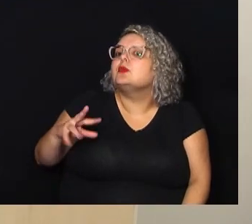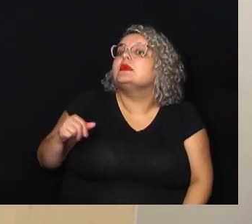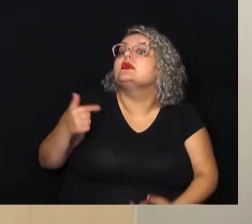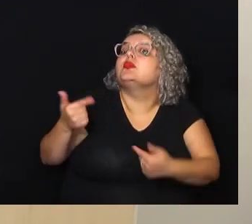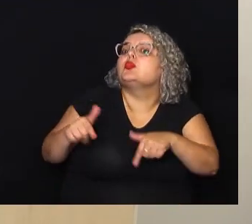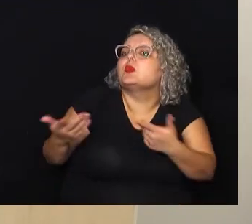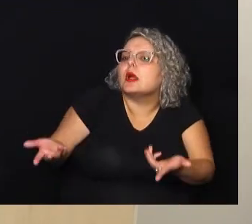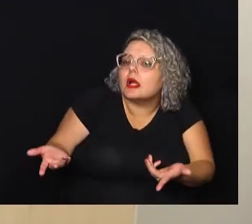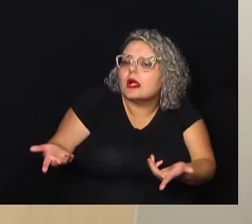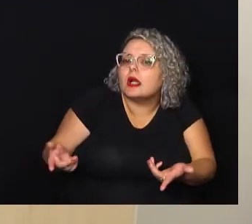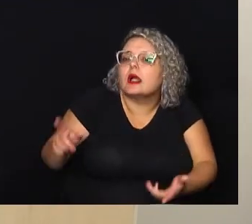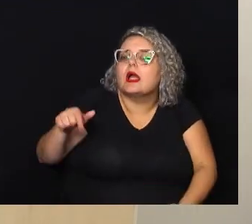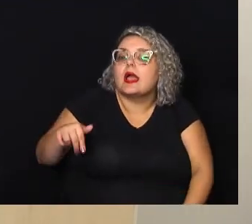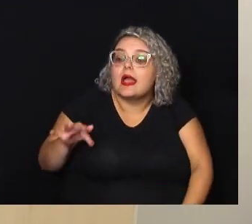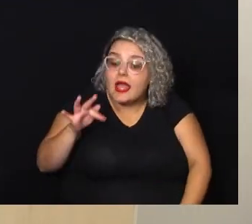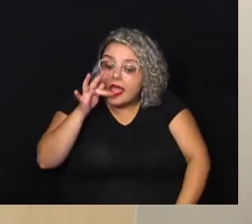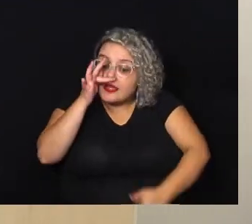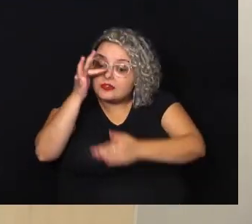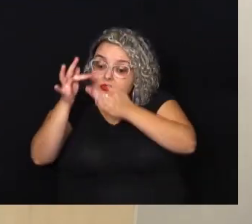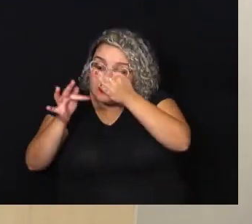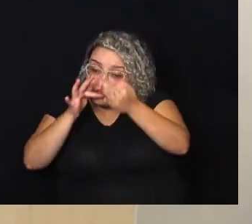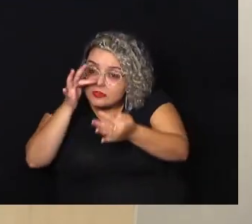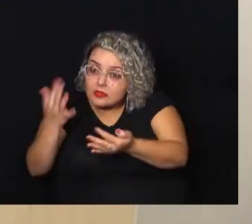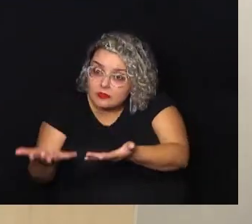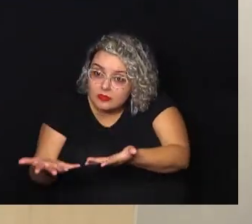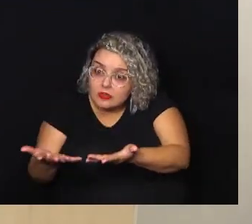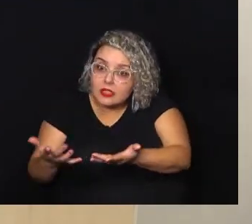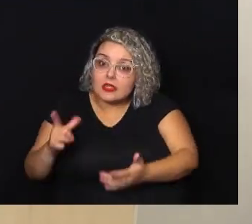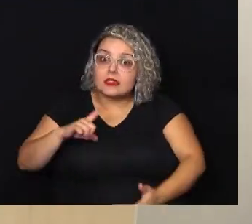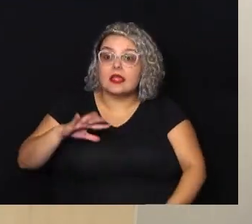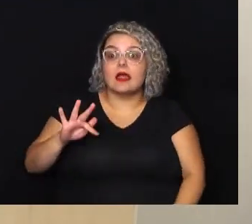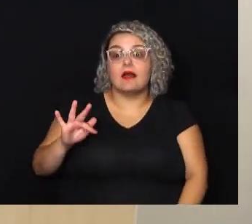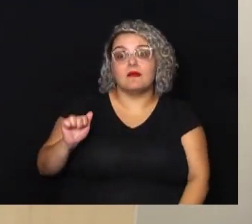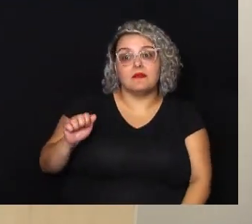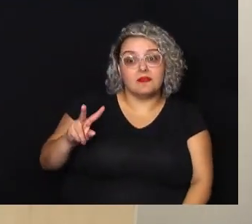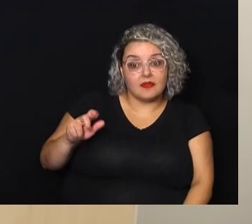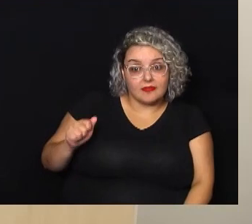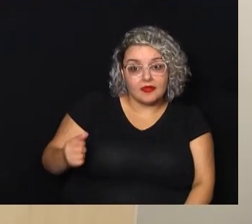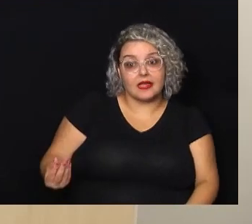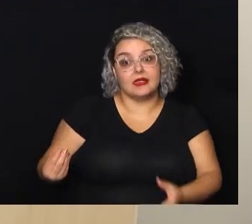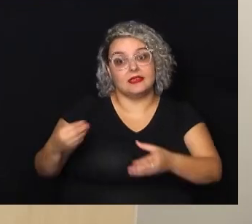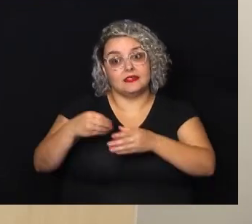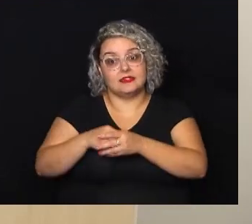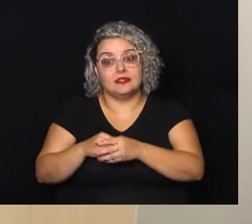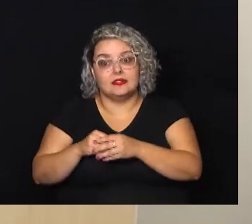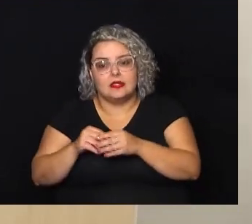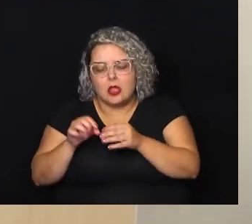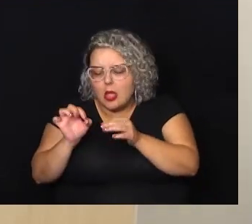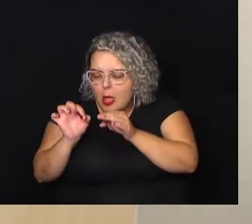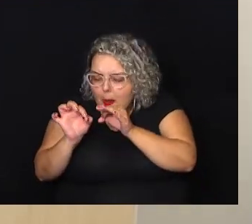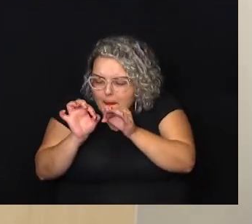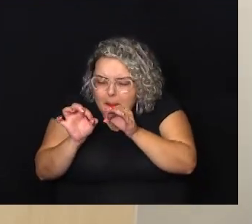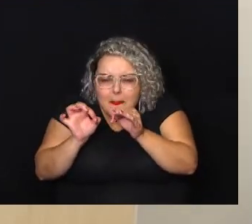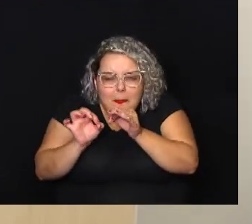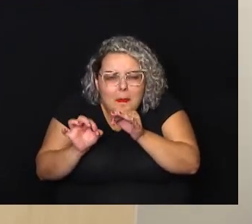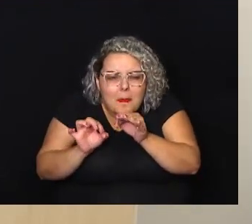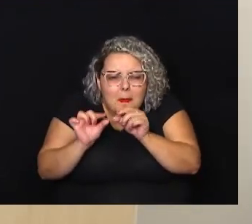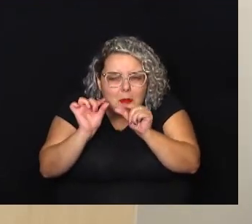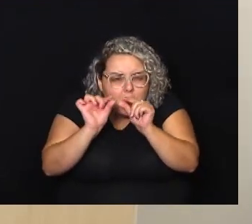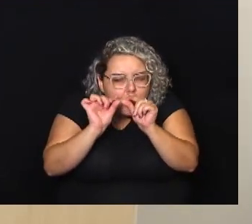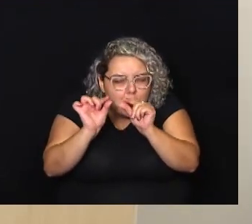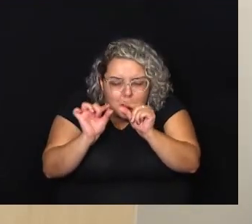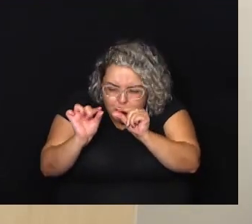vem de onde, para quem não sabe? A baunilha vem de uma flor e aí ela tem uma fava. E aí dentro dessa fava é cheio